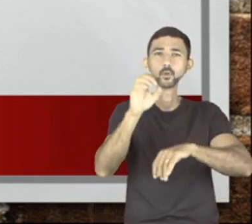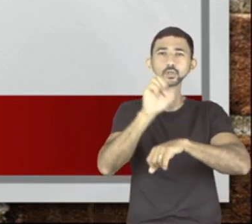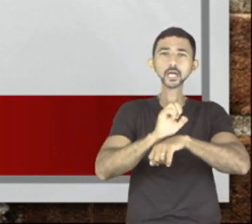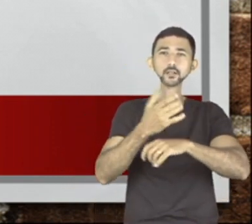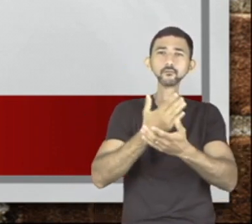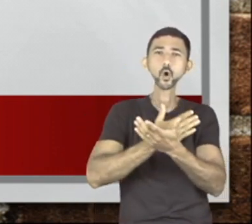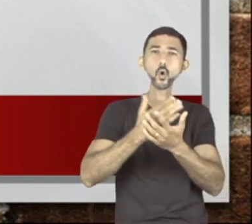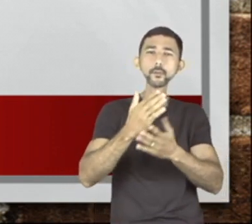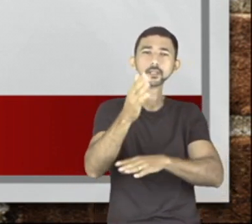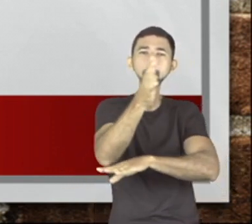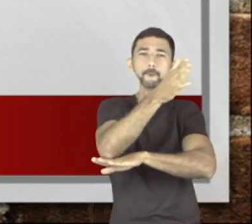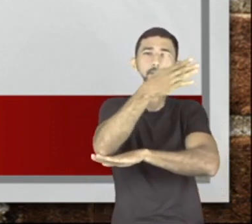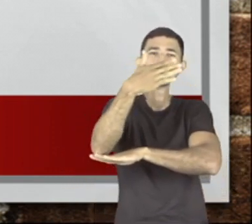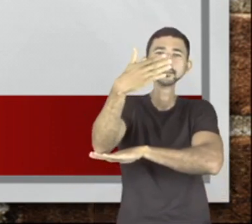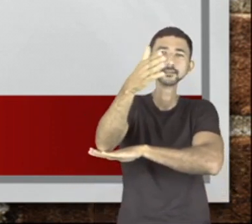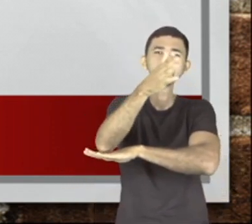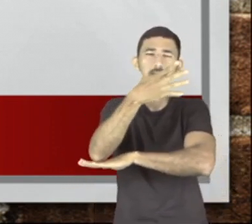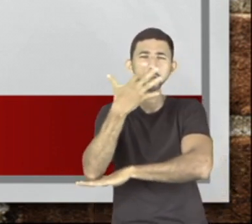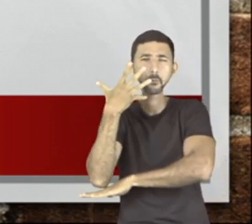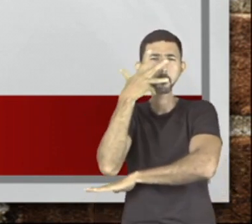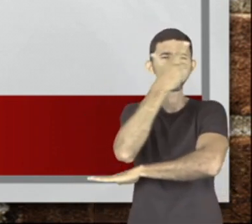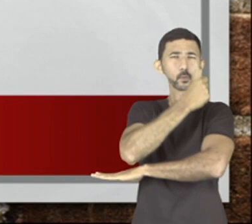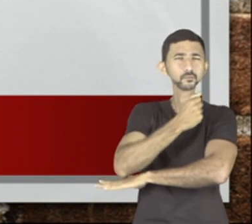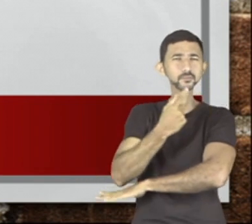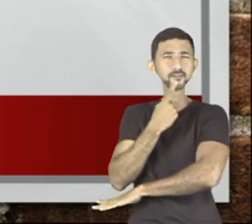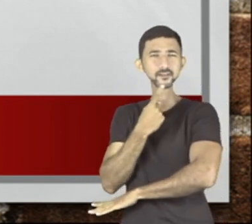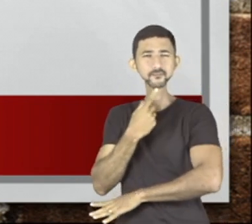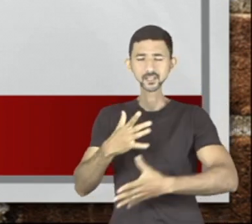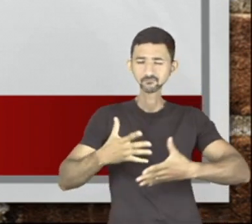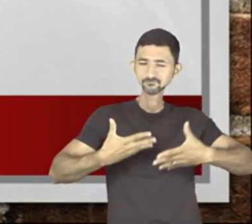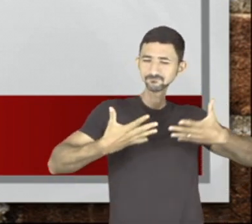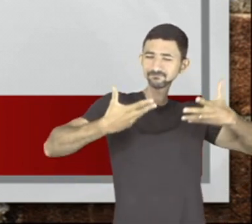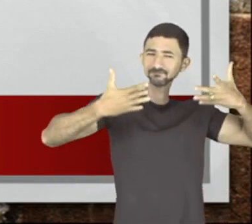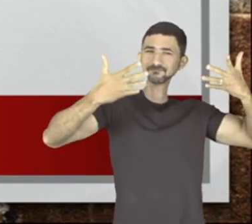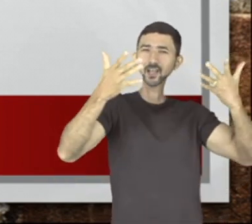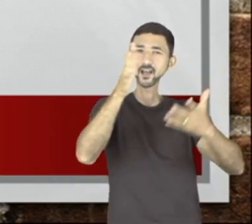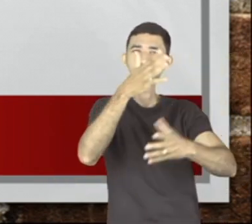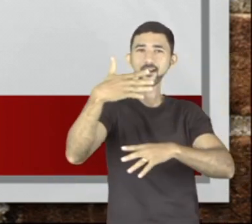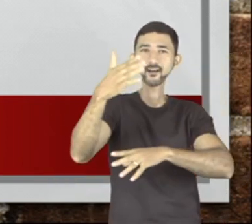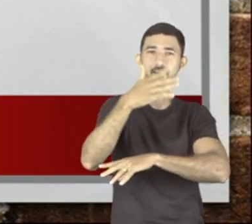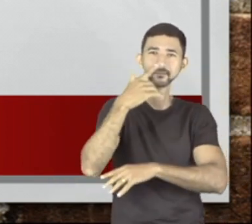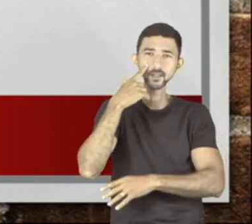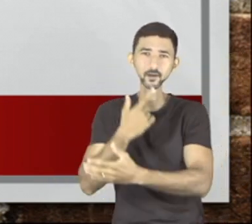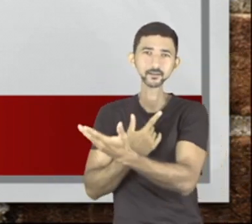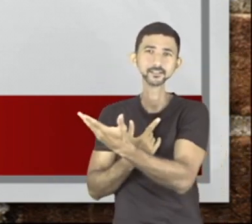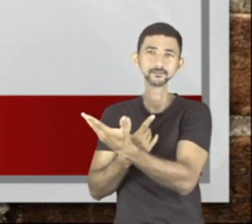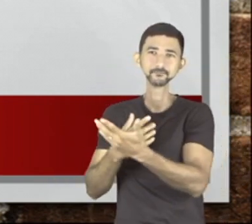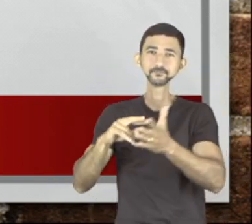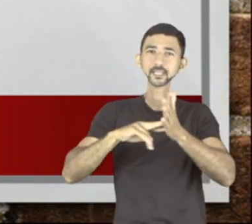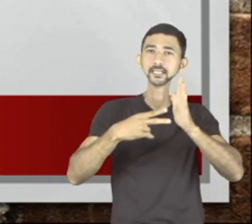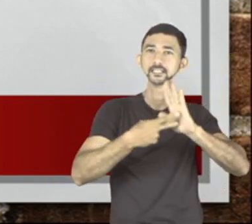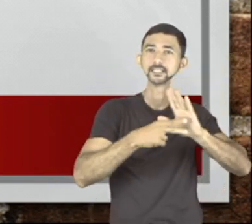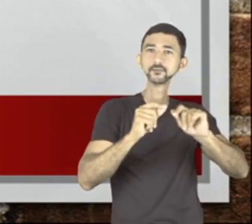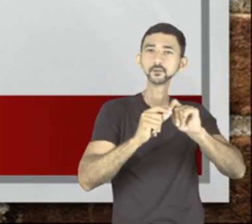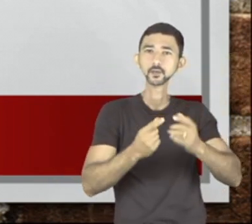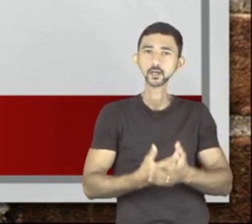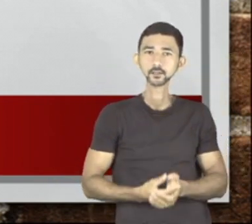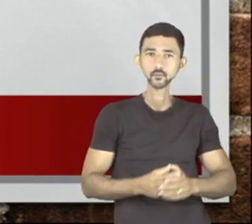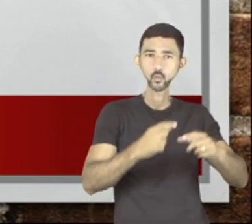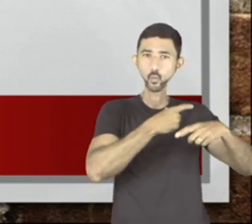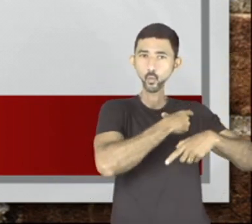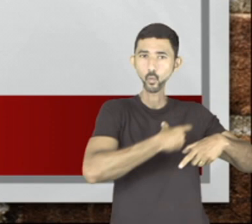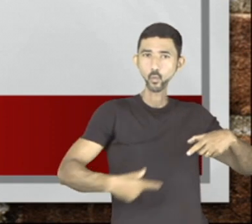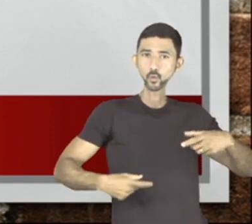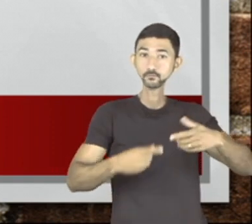vamos começar aí com a nossa bandeira linda, vermelha, tremulante. Olha só, o significado da bandeira. Esta faixa